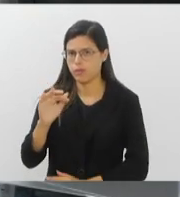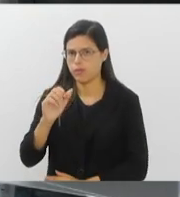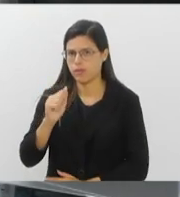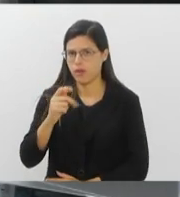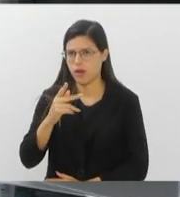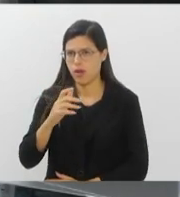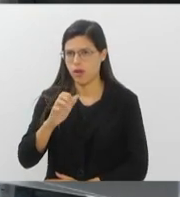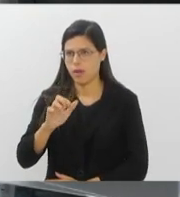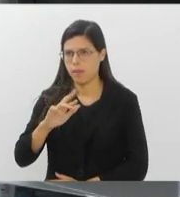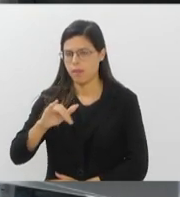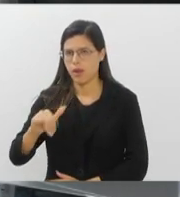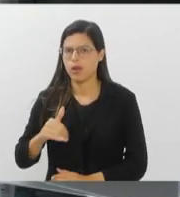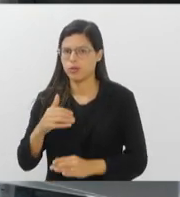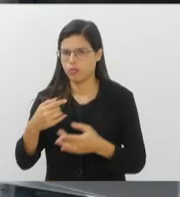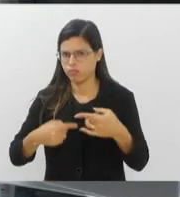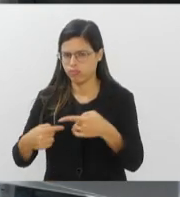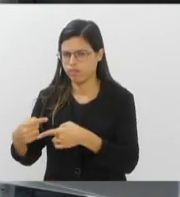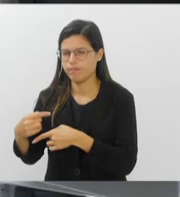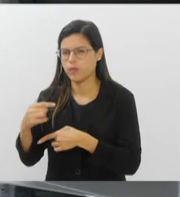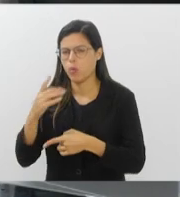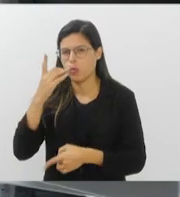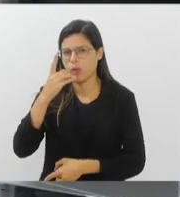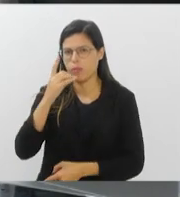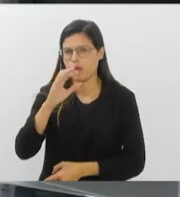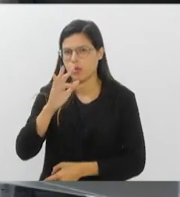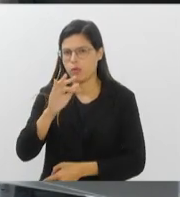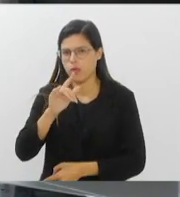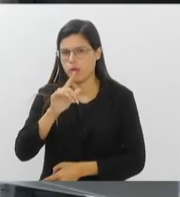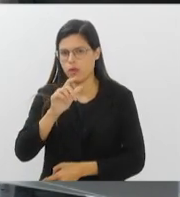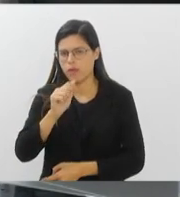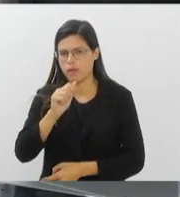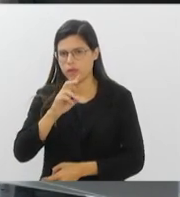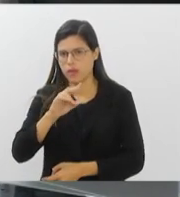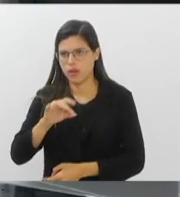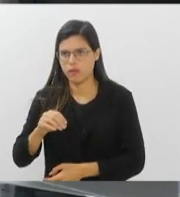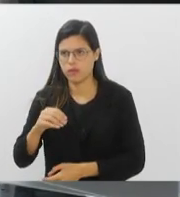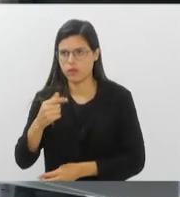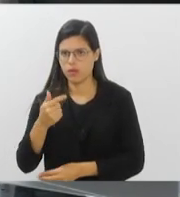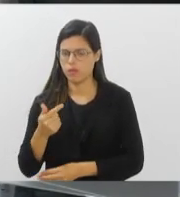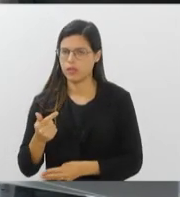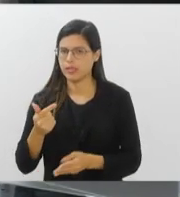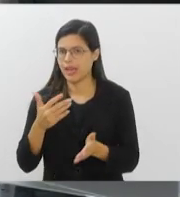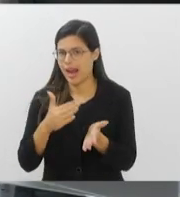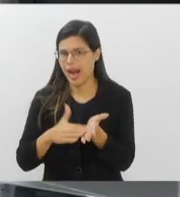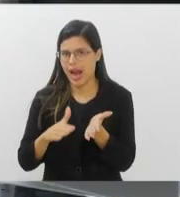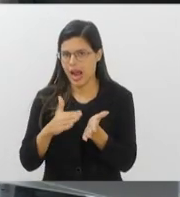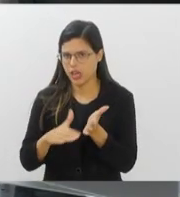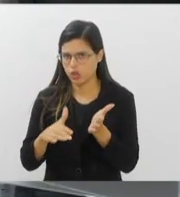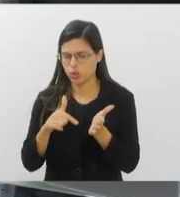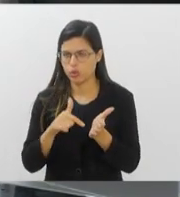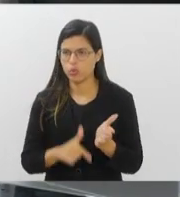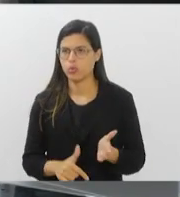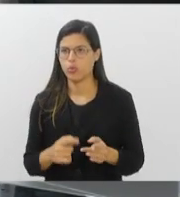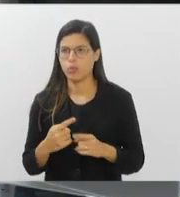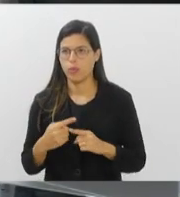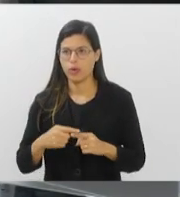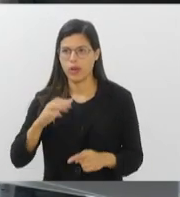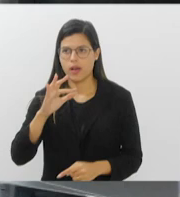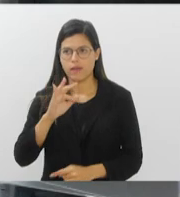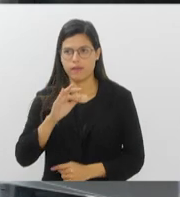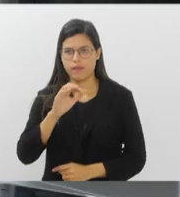aqui, conversava com ele no início, e o deputado Serafini me explicou que não haverá incremento de despesa, porque a FAPERJ já